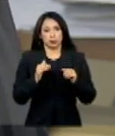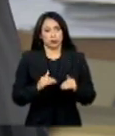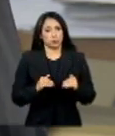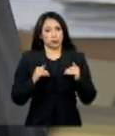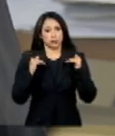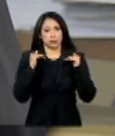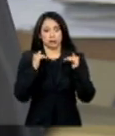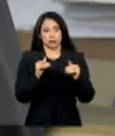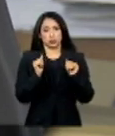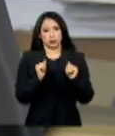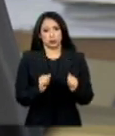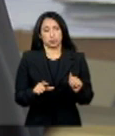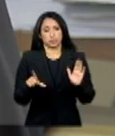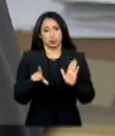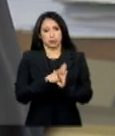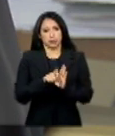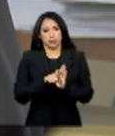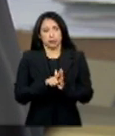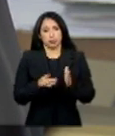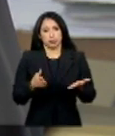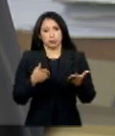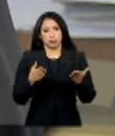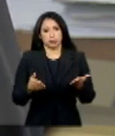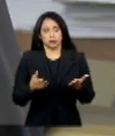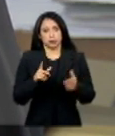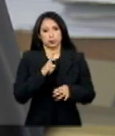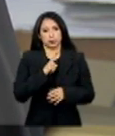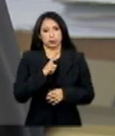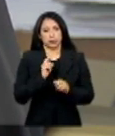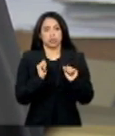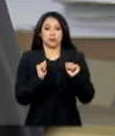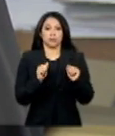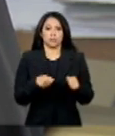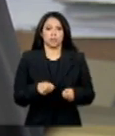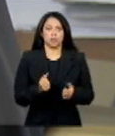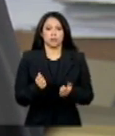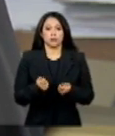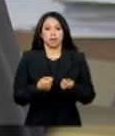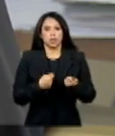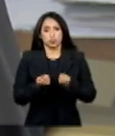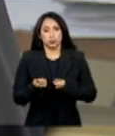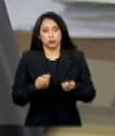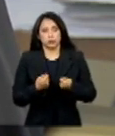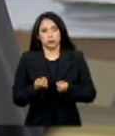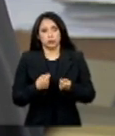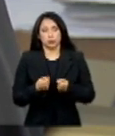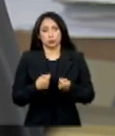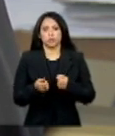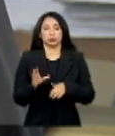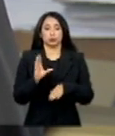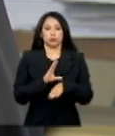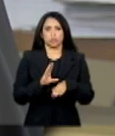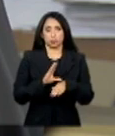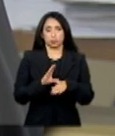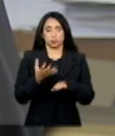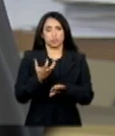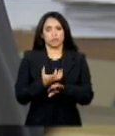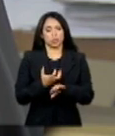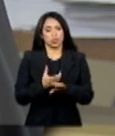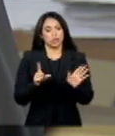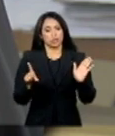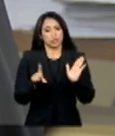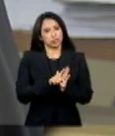legislativo com isso abre se a possibilidade do controle de constitucionalidade material da atividade legislativa